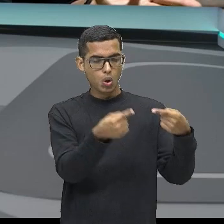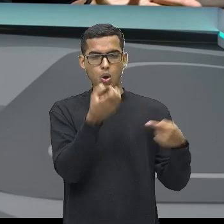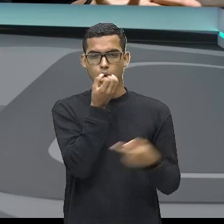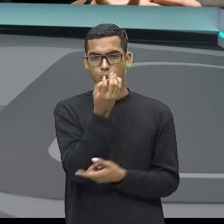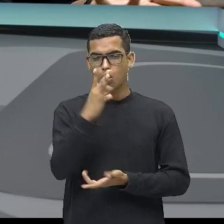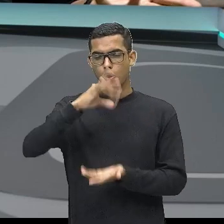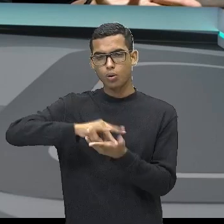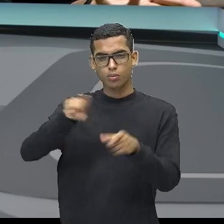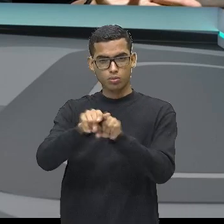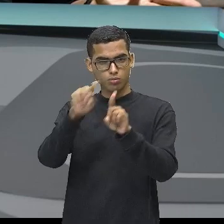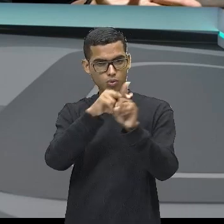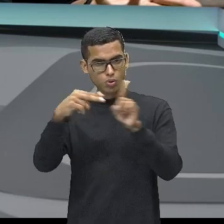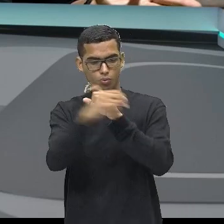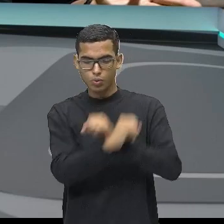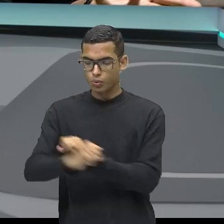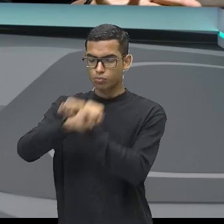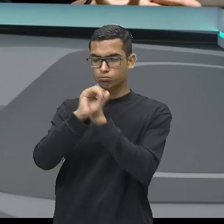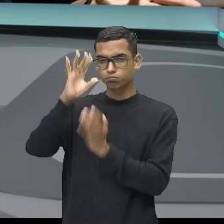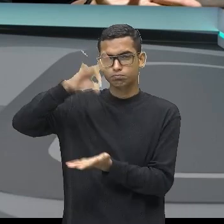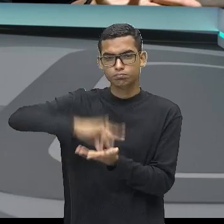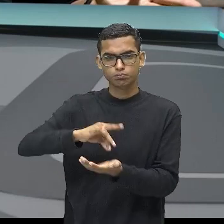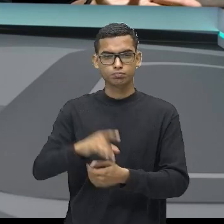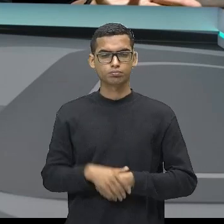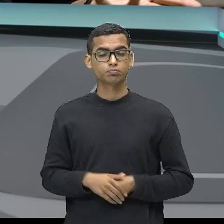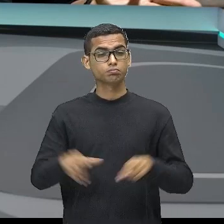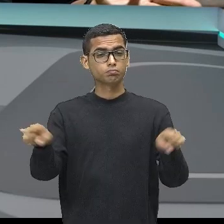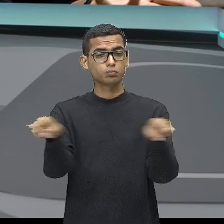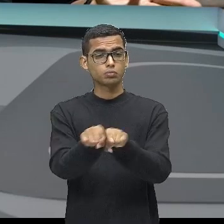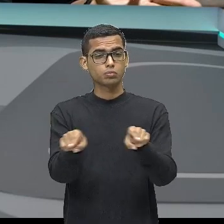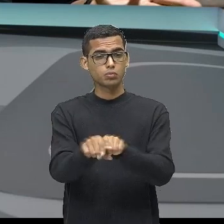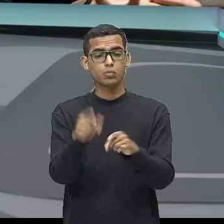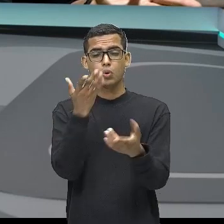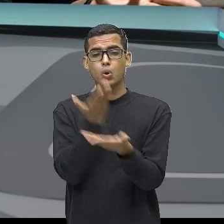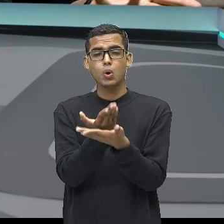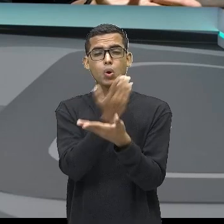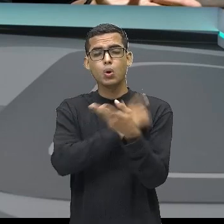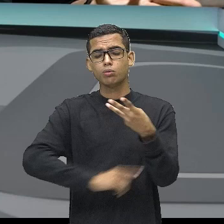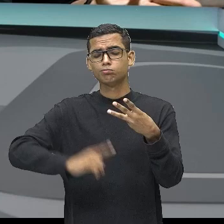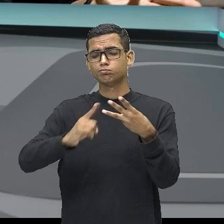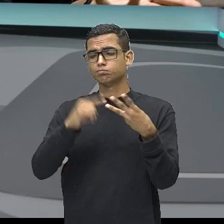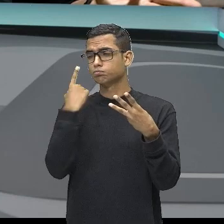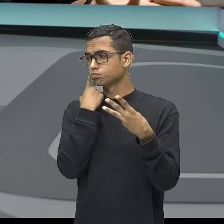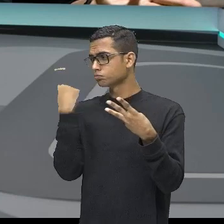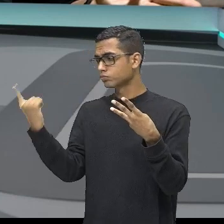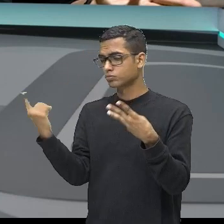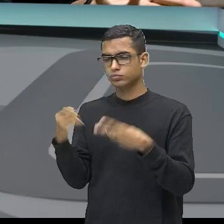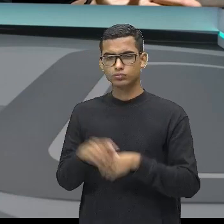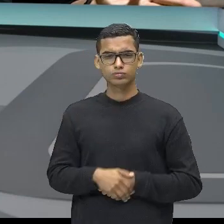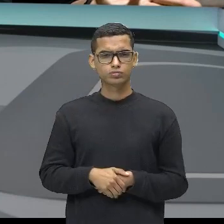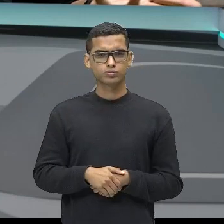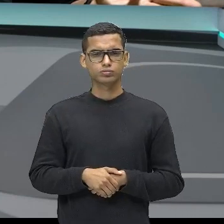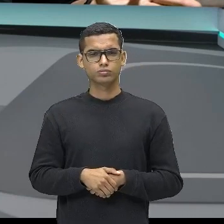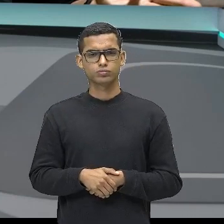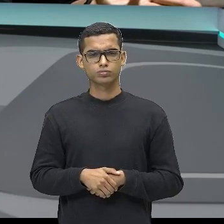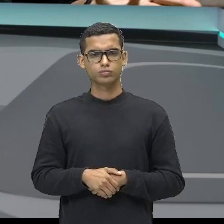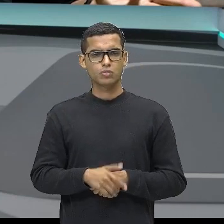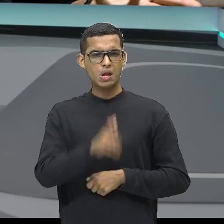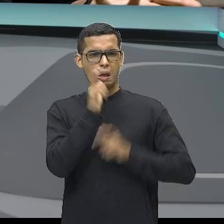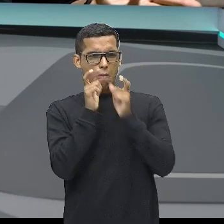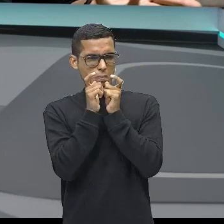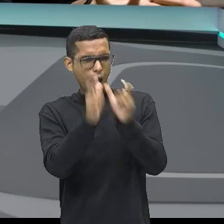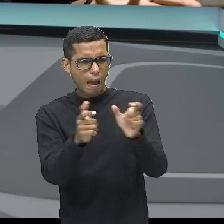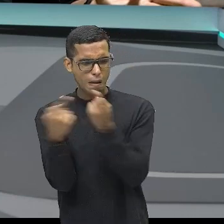de vista, ok? Também a gente viu como regras de um debate, olha só, proibição de xingamento ou